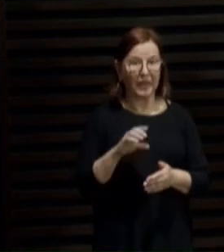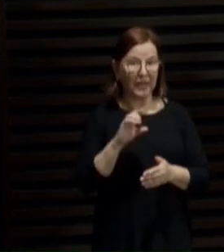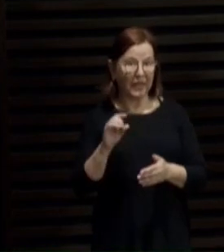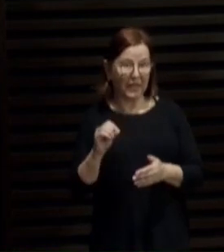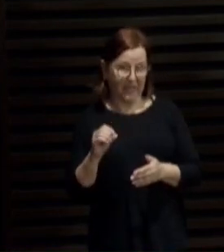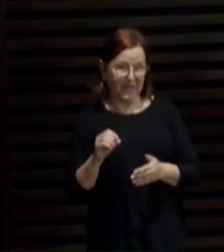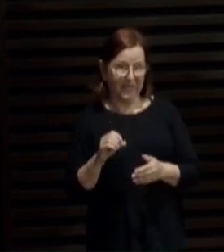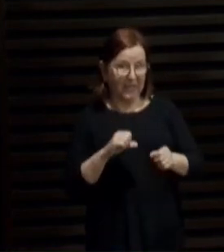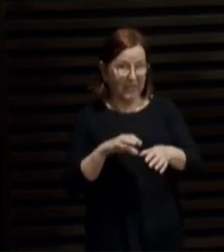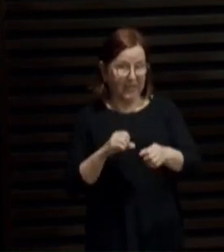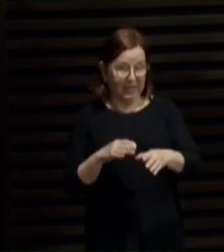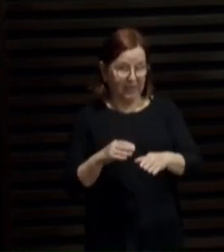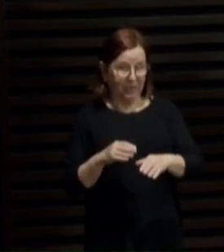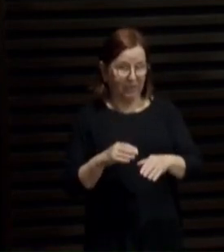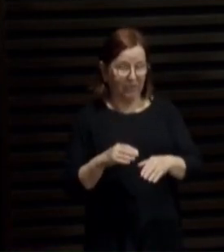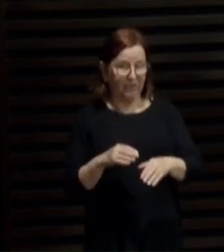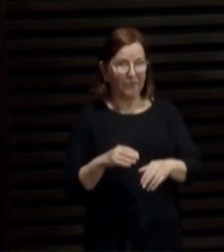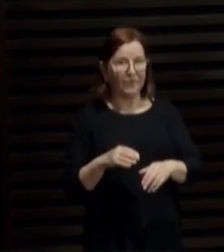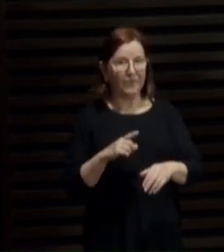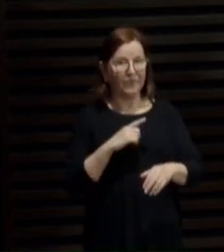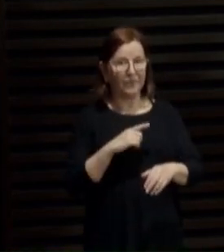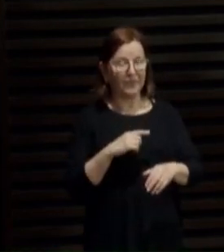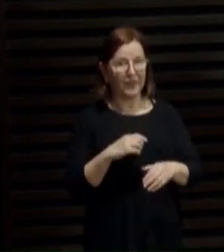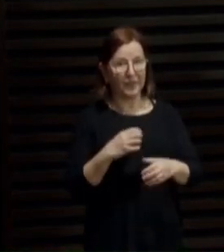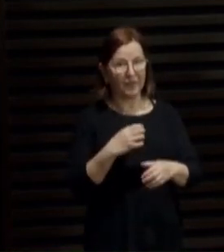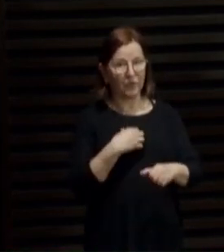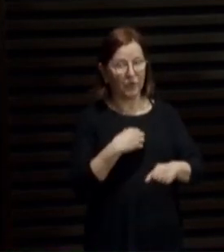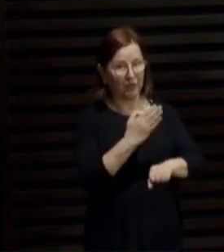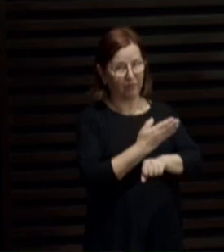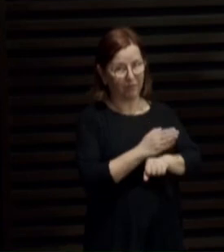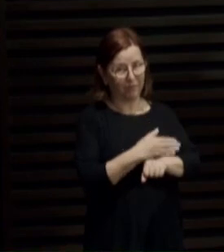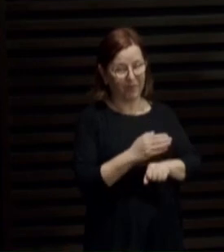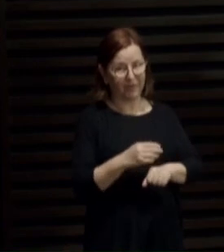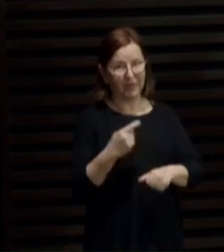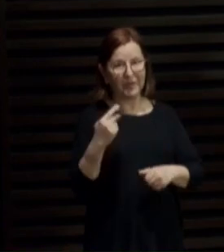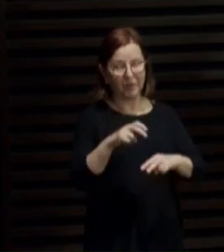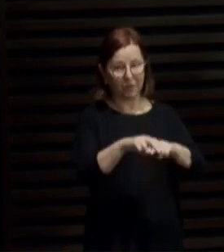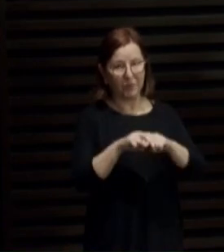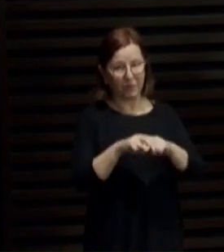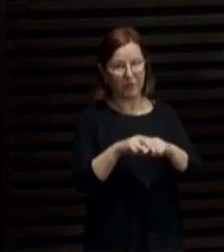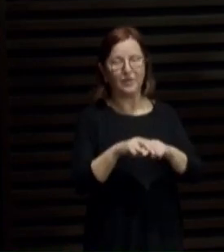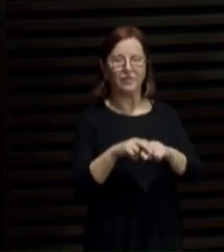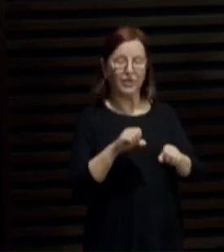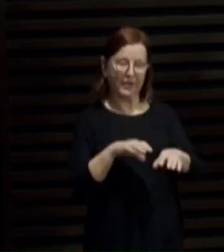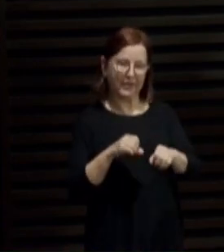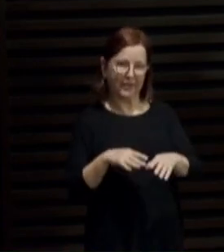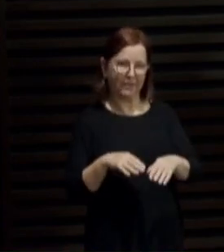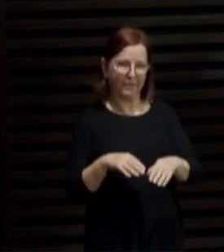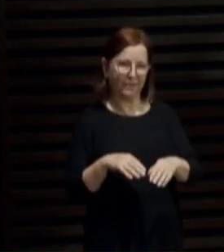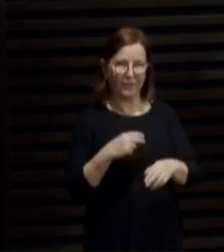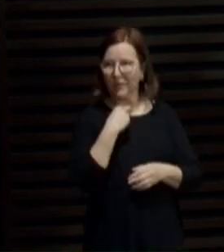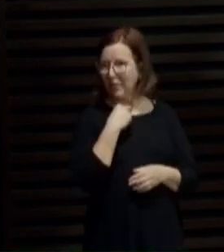cada lei tem o seu porquê doutrinário. Nós não podemos fugir da